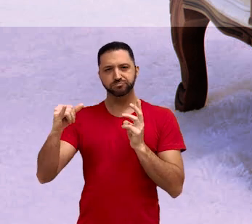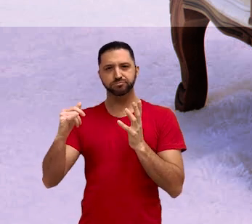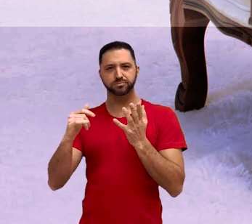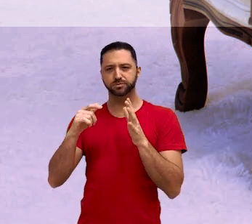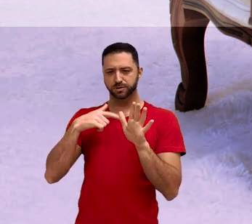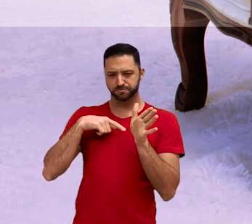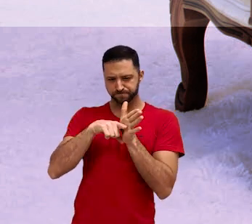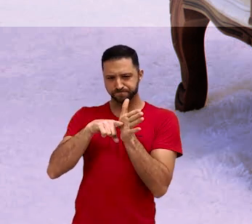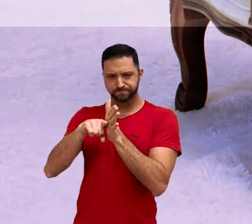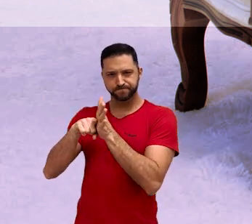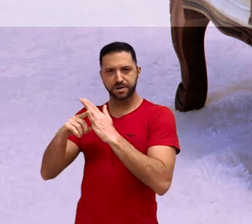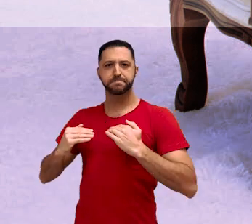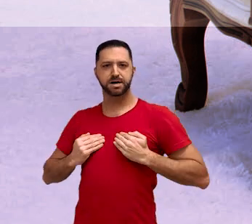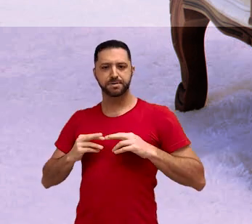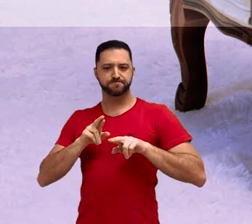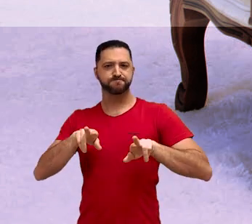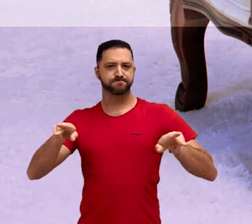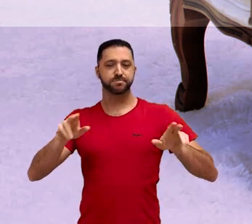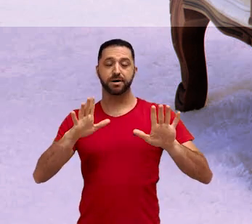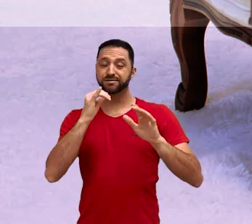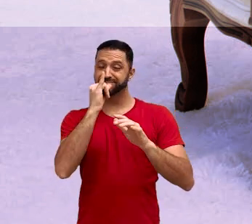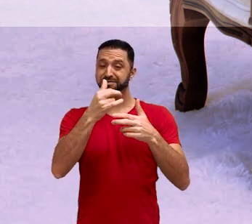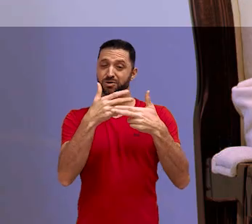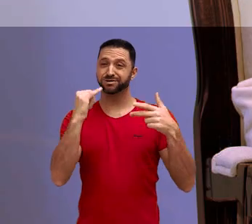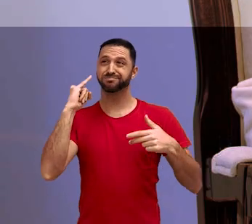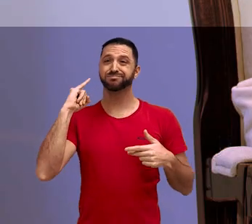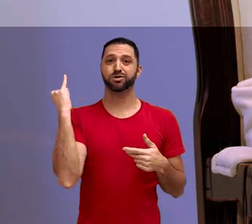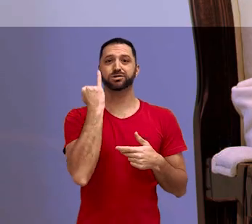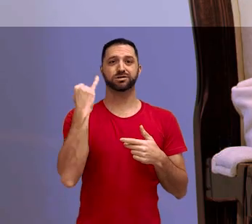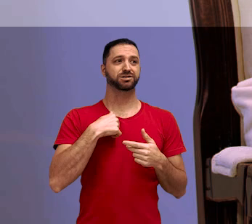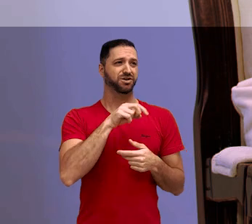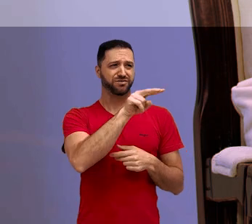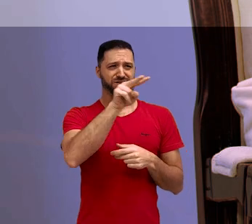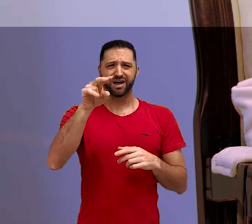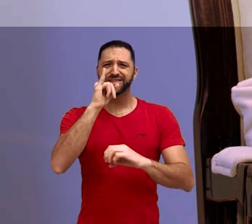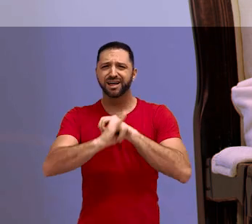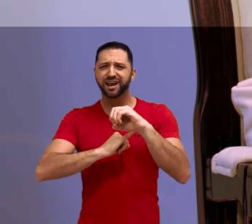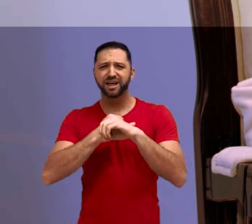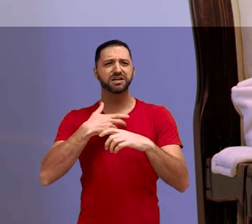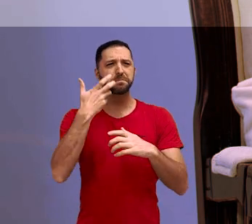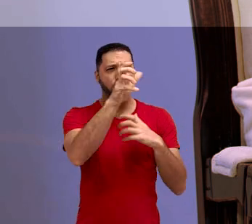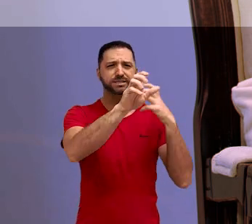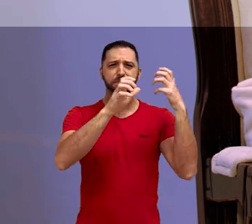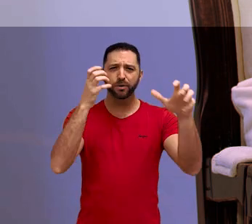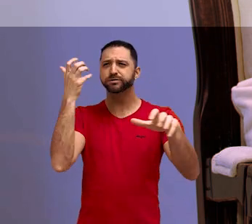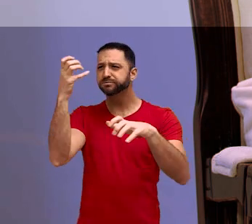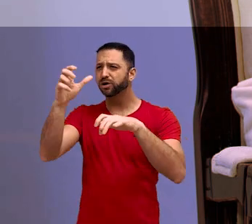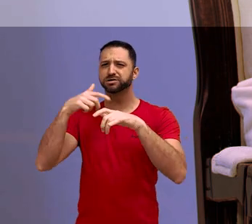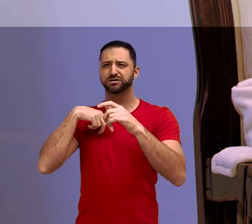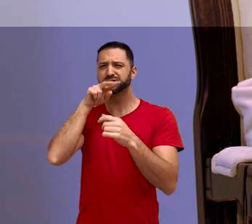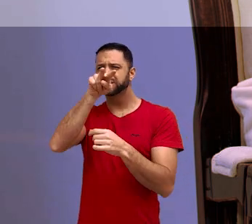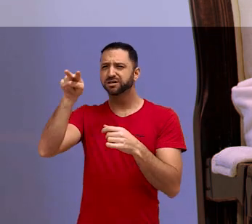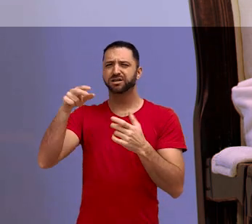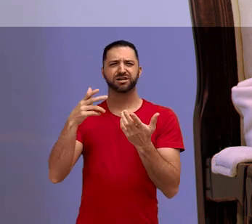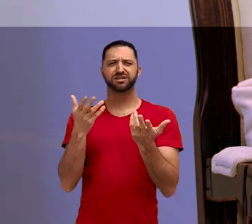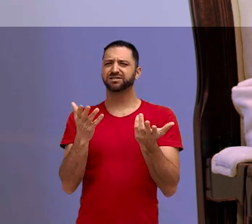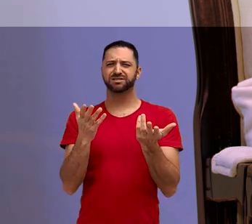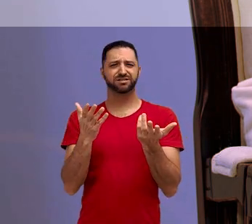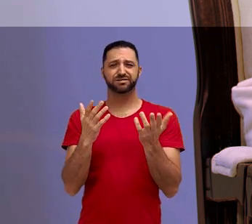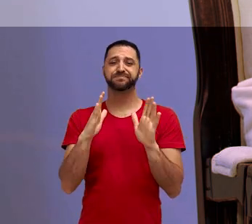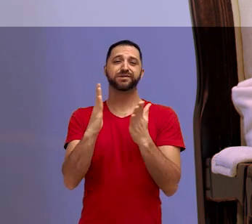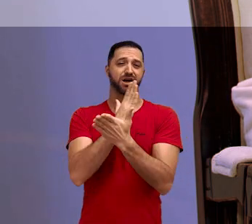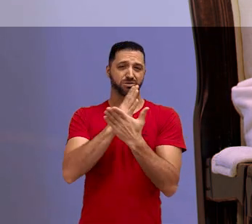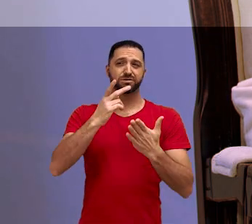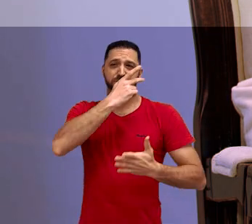mapeamento, na hora de analisar as mamas durante esse intervalo. Só que eu quero dizer uma coisa para você, que eu vejo muito na internet, eu acho importante a gente